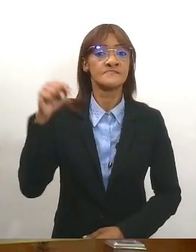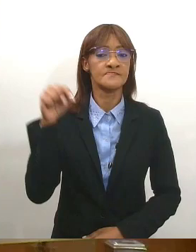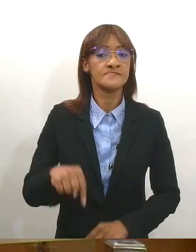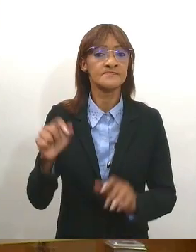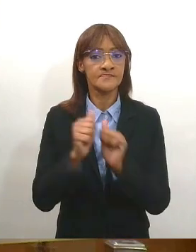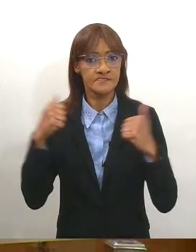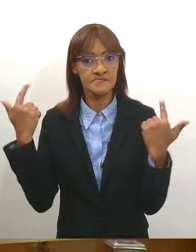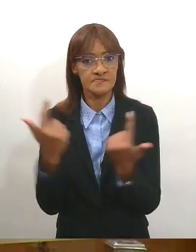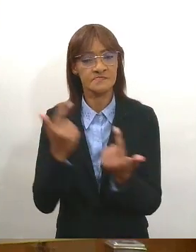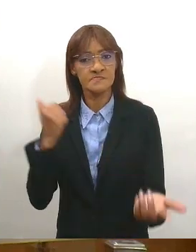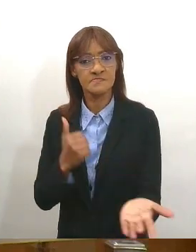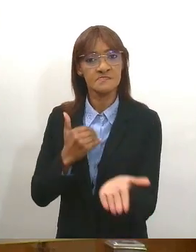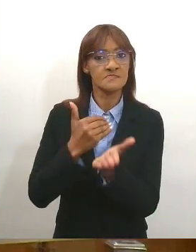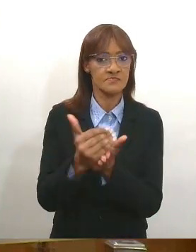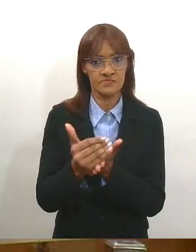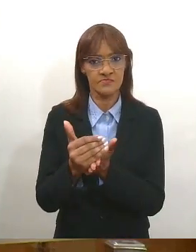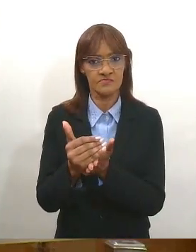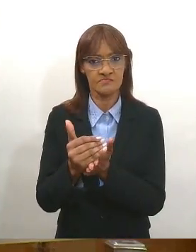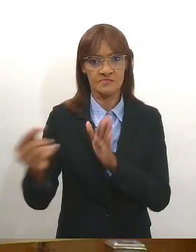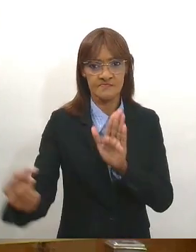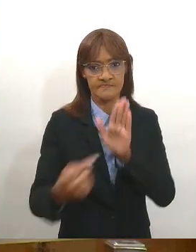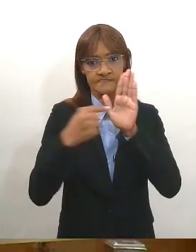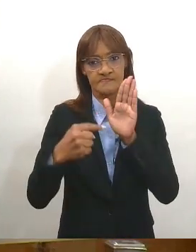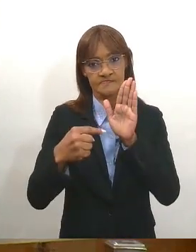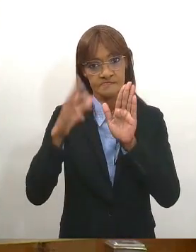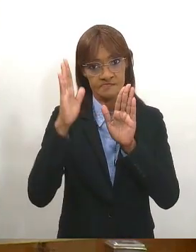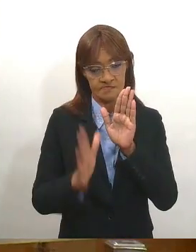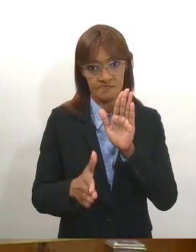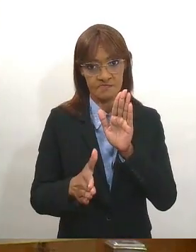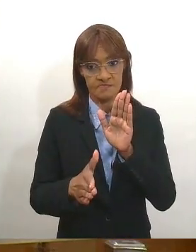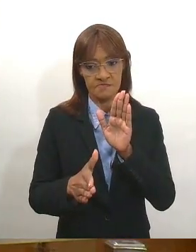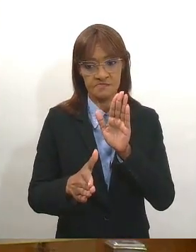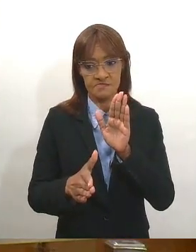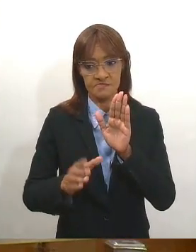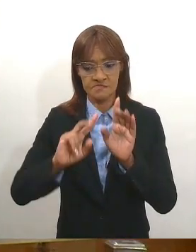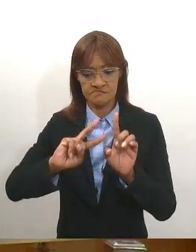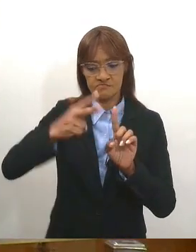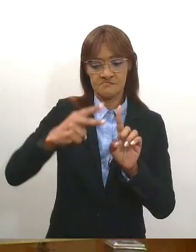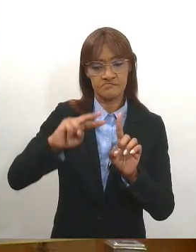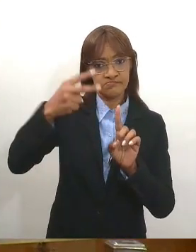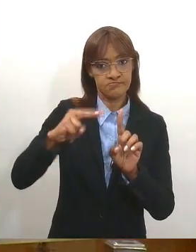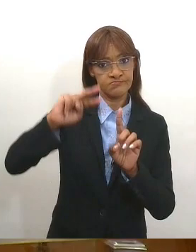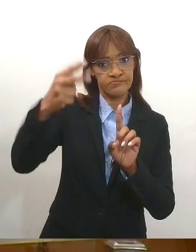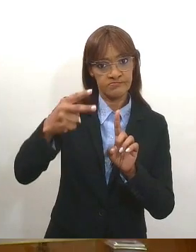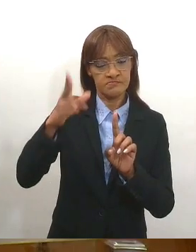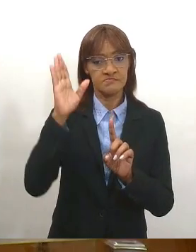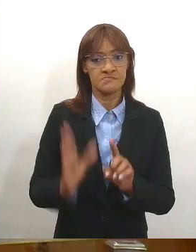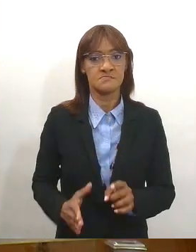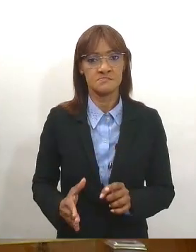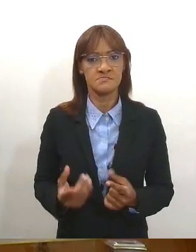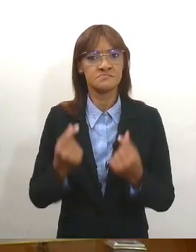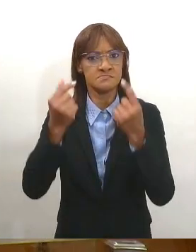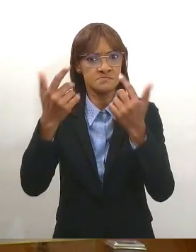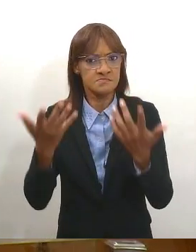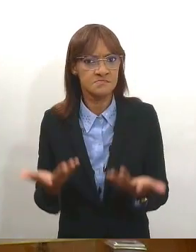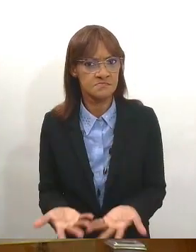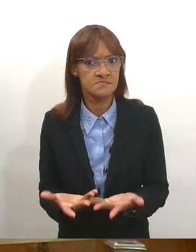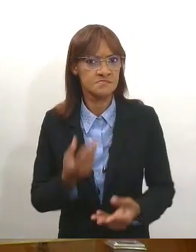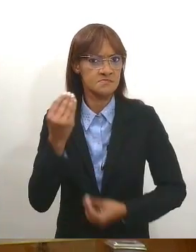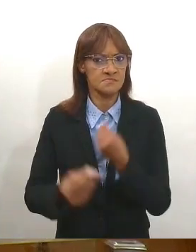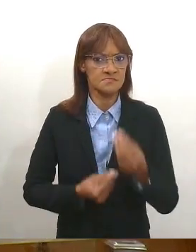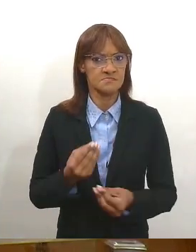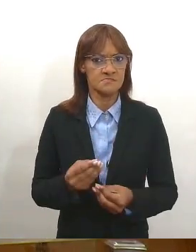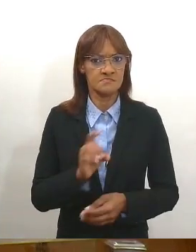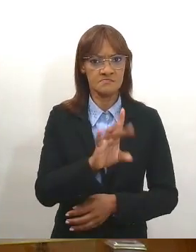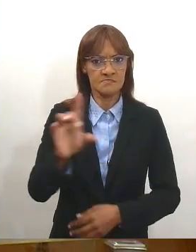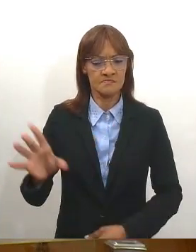denúncias dos aumentos abusivos no preço final para o cidadão e a cidadã sergipana e